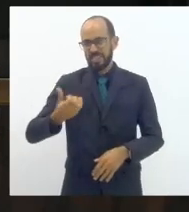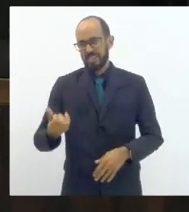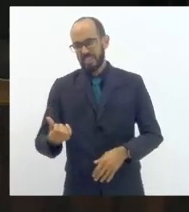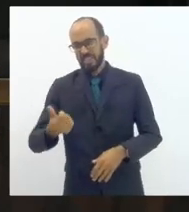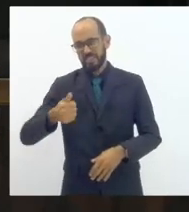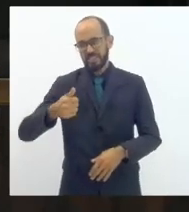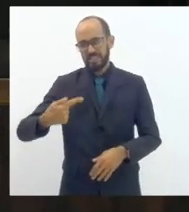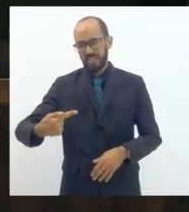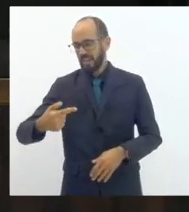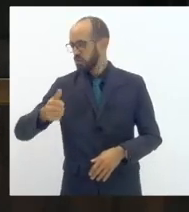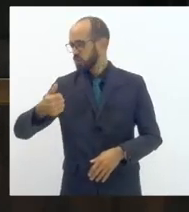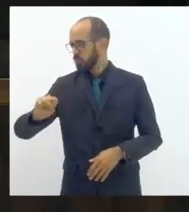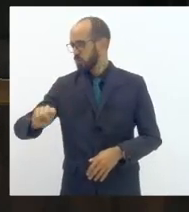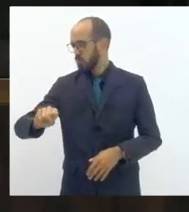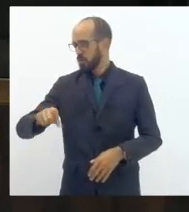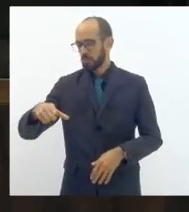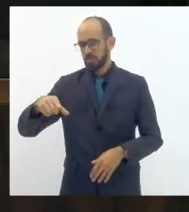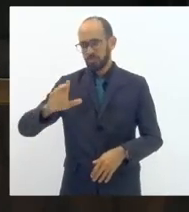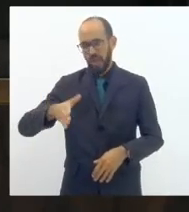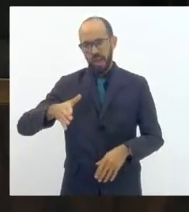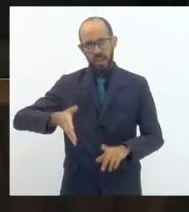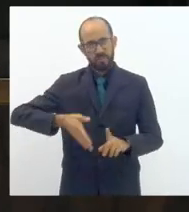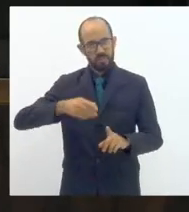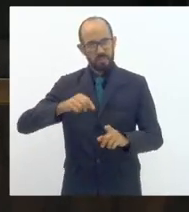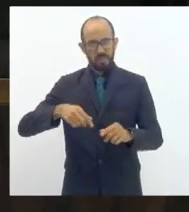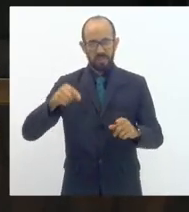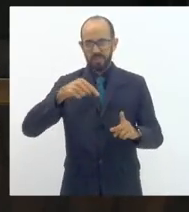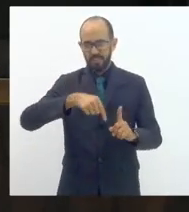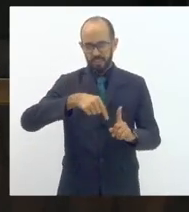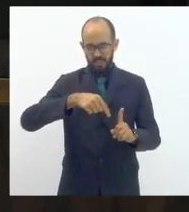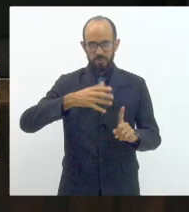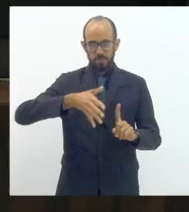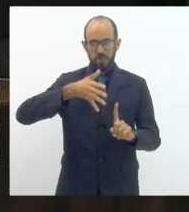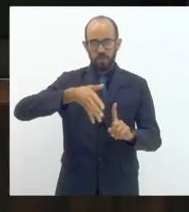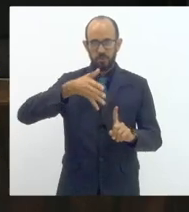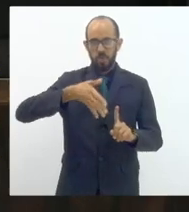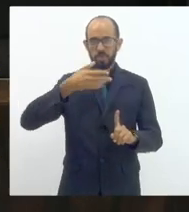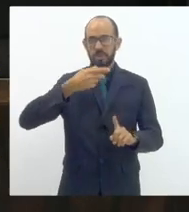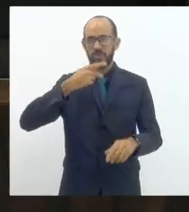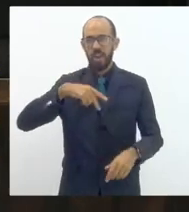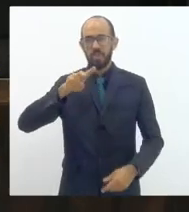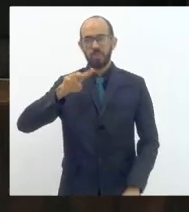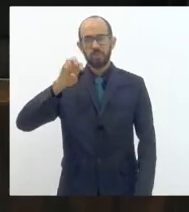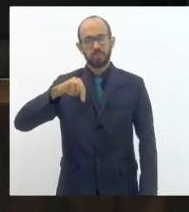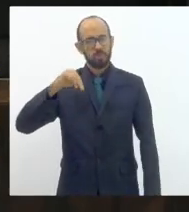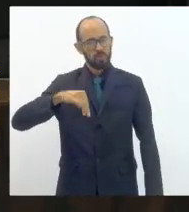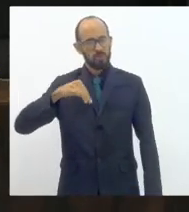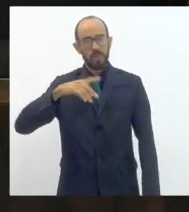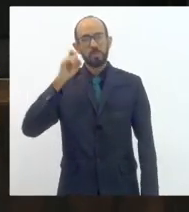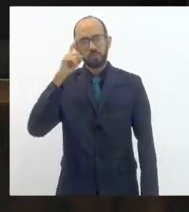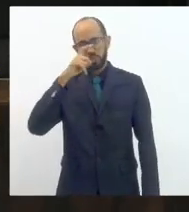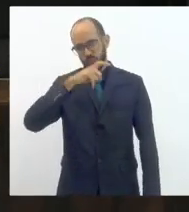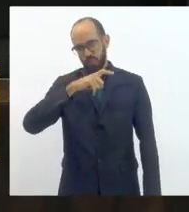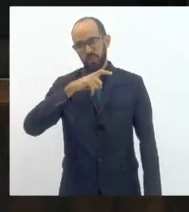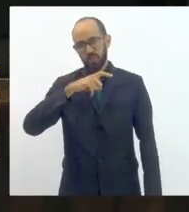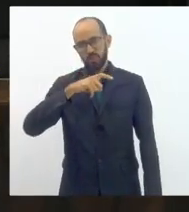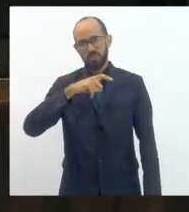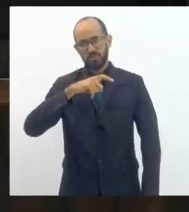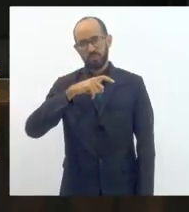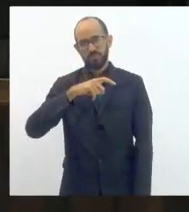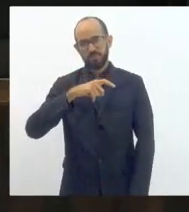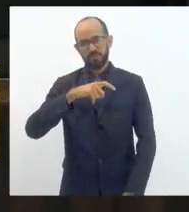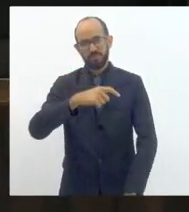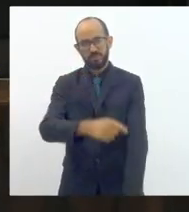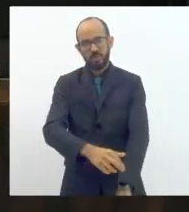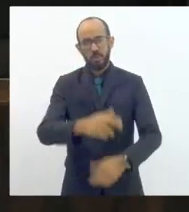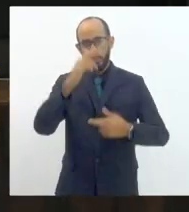já subindo no microfone e fazendo discursos de 2 minutos. É muito difícil, gente. Com todo o